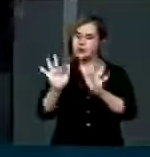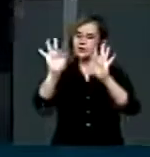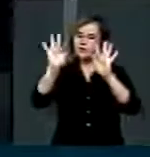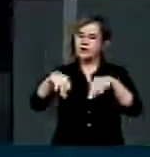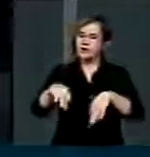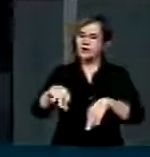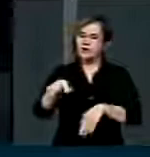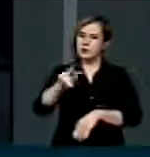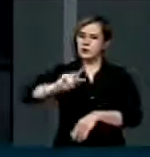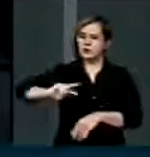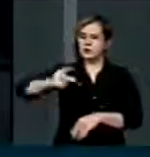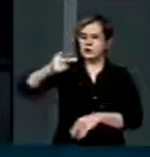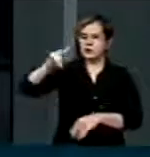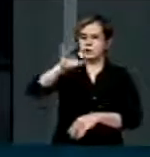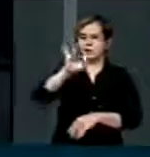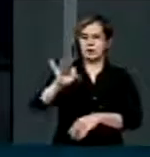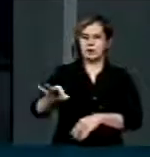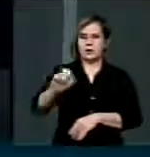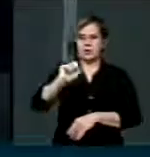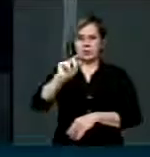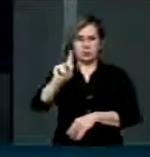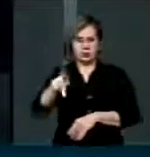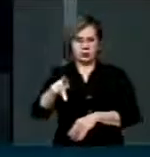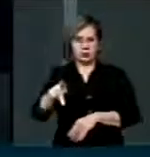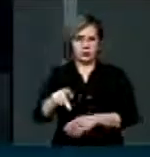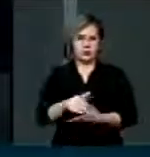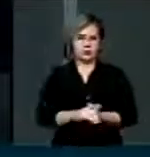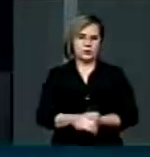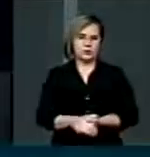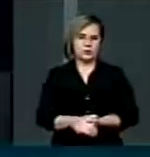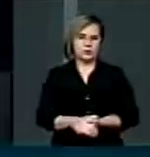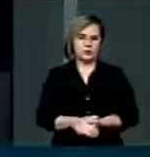que é parte da história do Partido Socialismo e Liberdade. Muito obrigado, presidente.